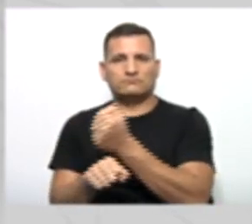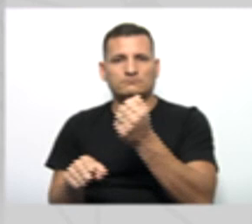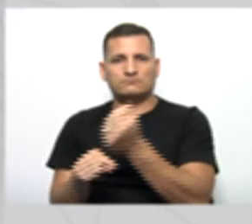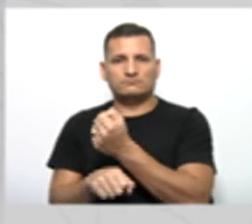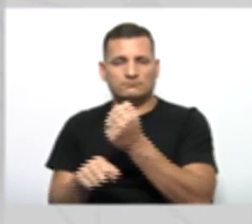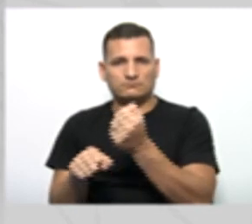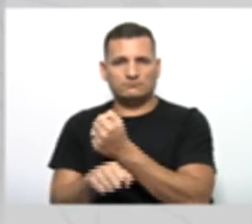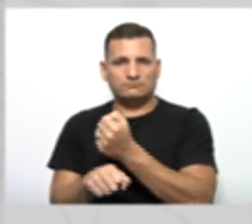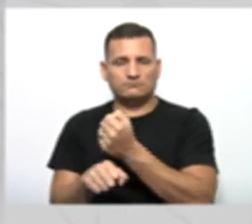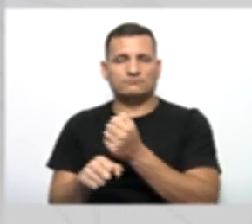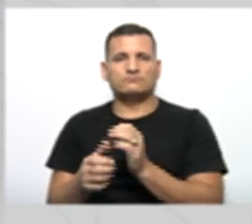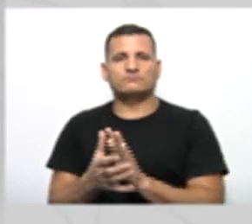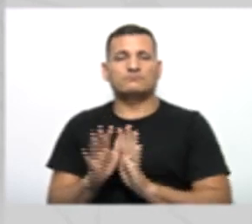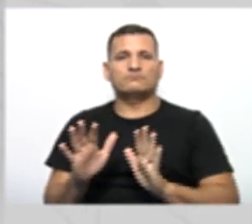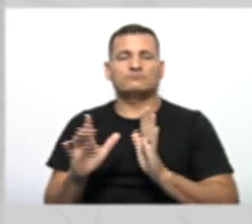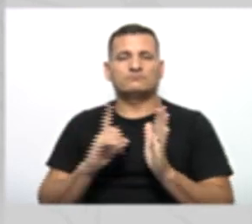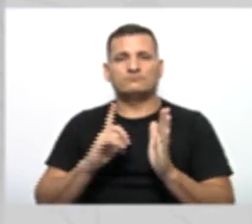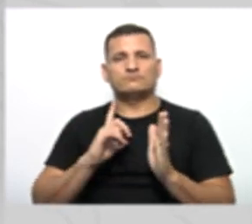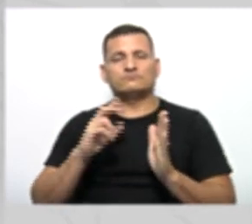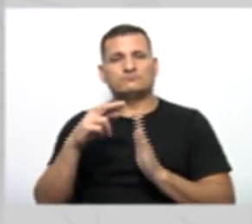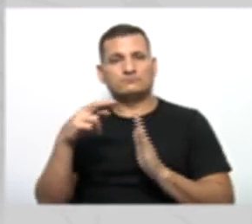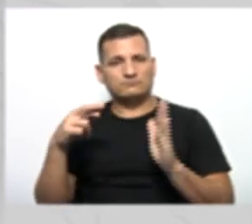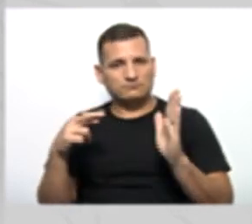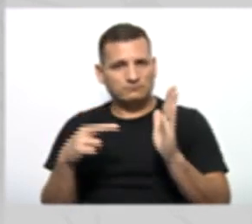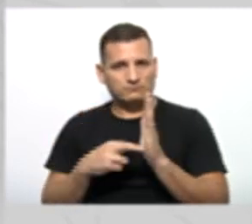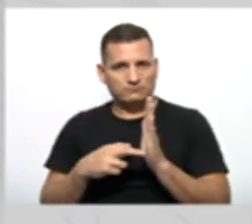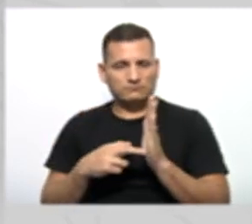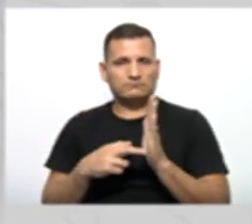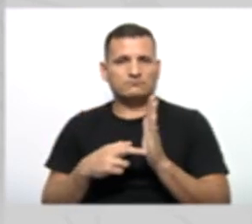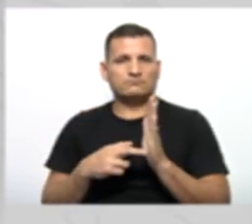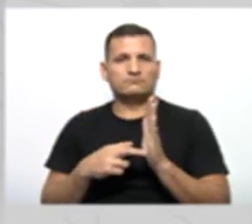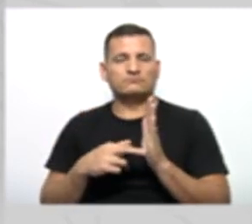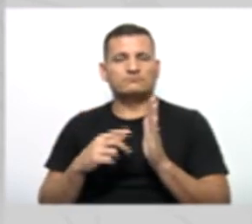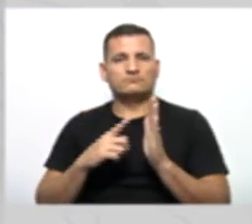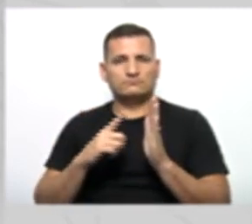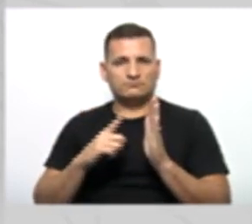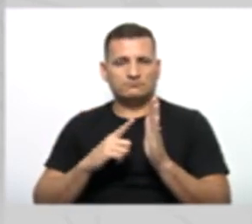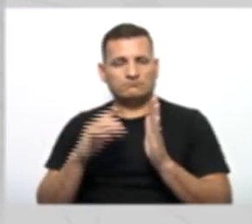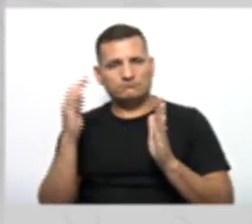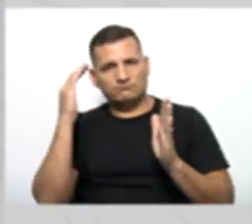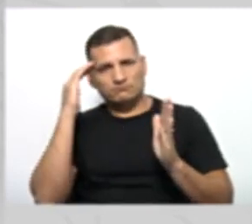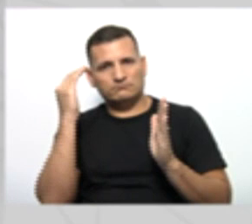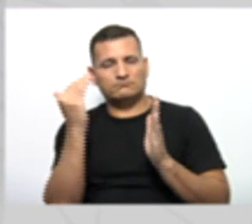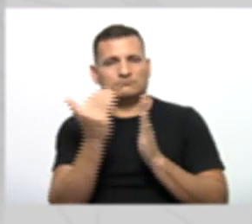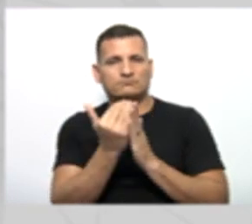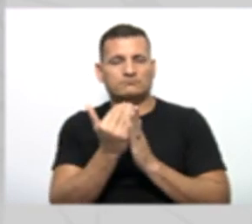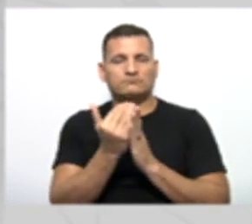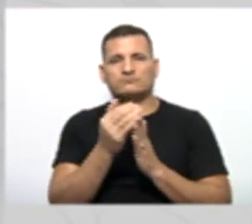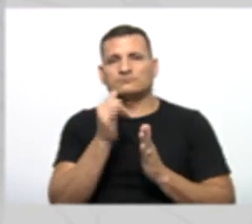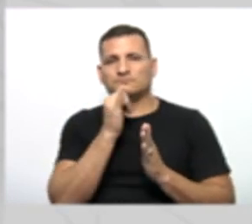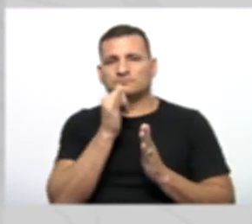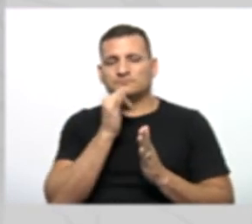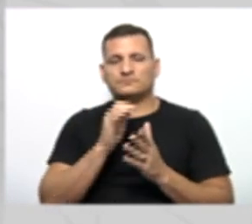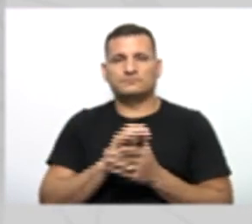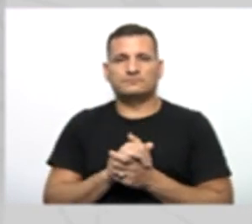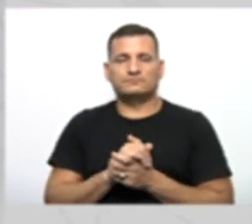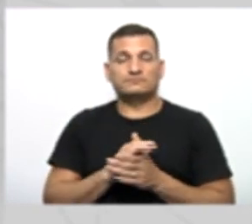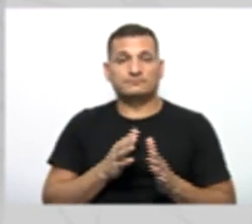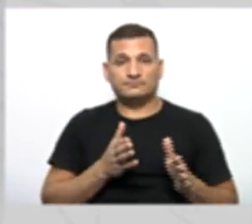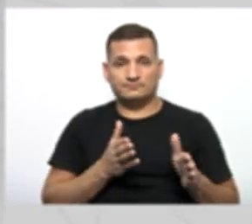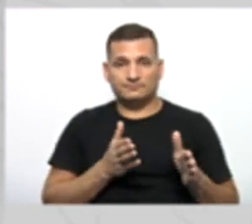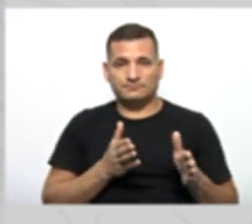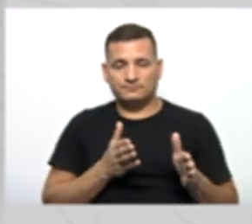de algumas normas, de alguns requisitos, de algumas condições. Como, por exemplo, nós estávamos falando do Rio